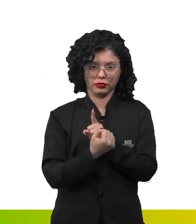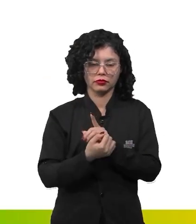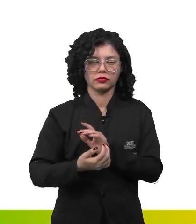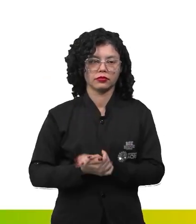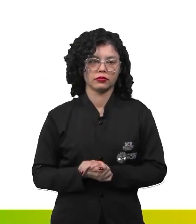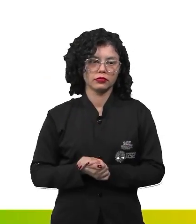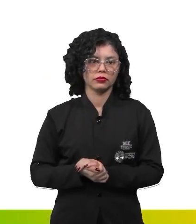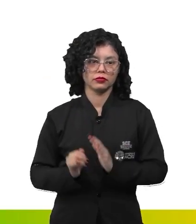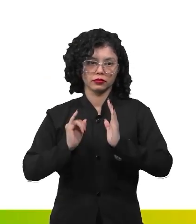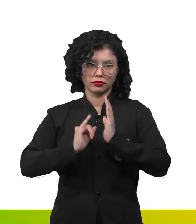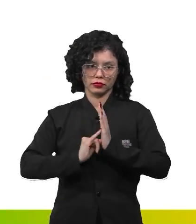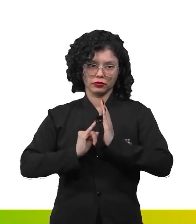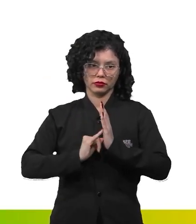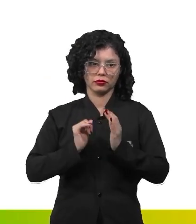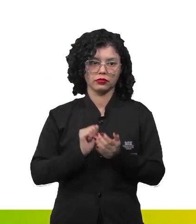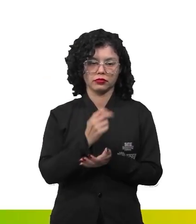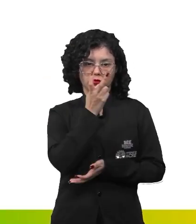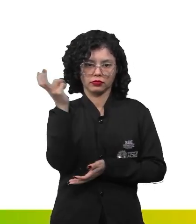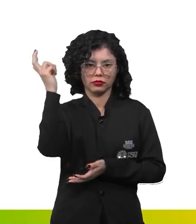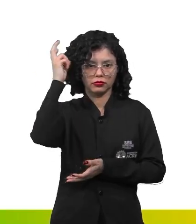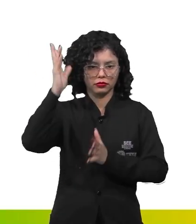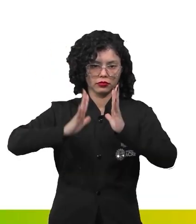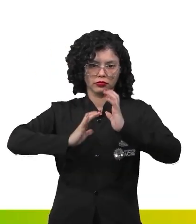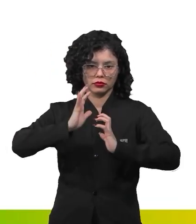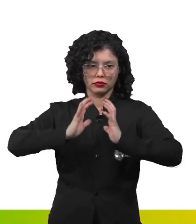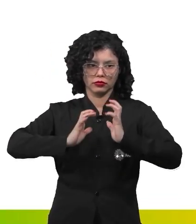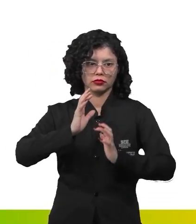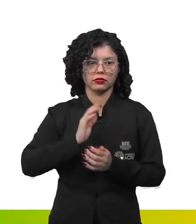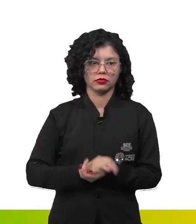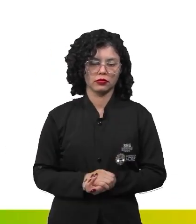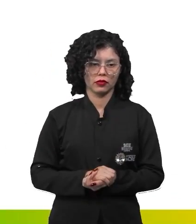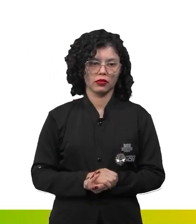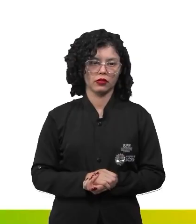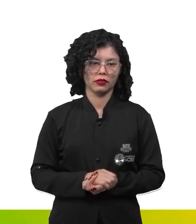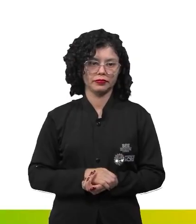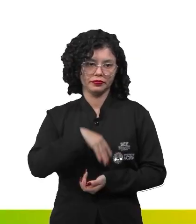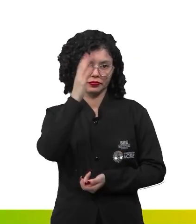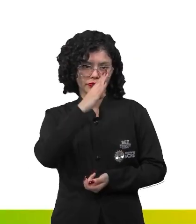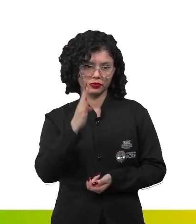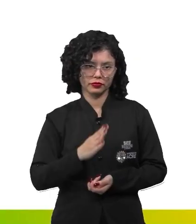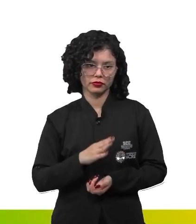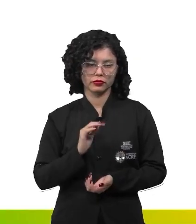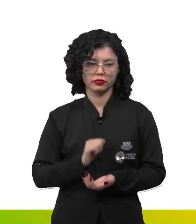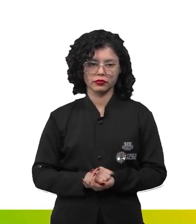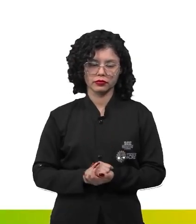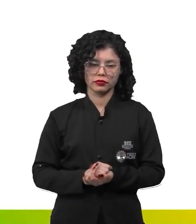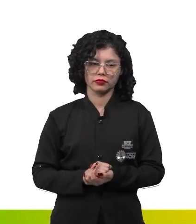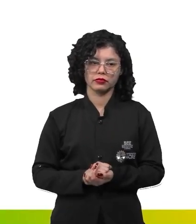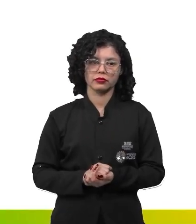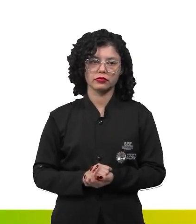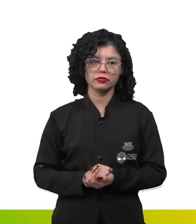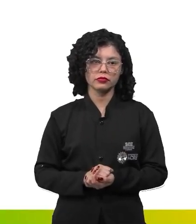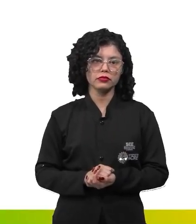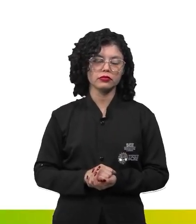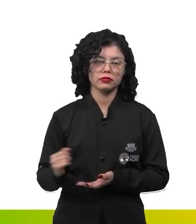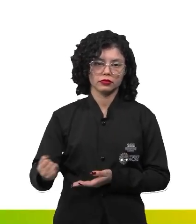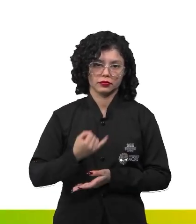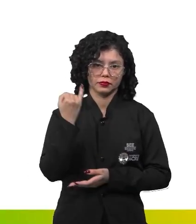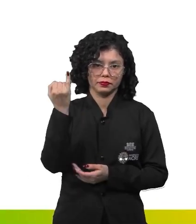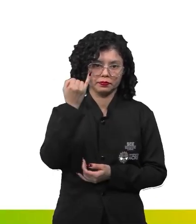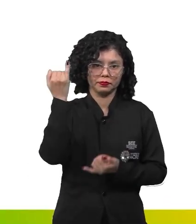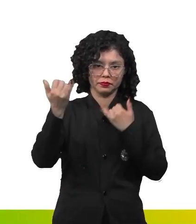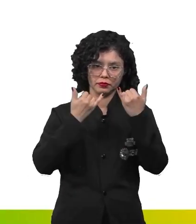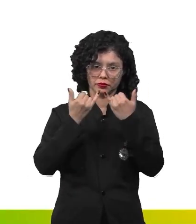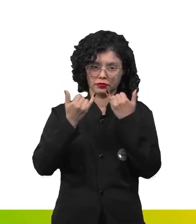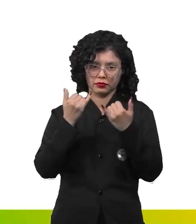as instituições, a cultura, os conflitos. E no segundo marcador, nós temos uma